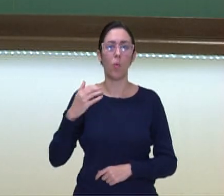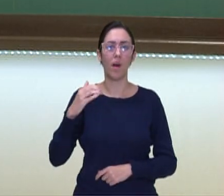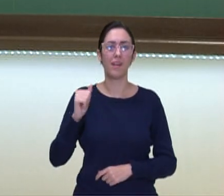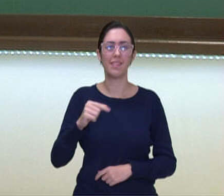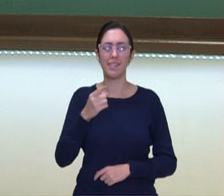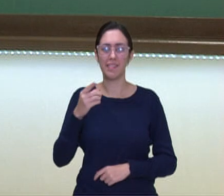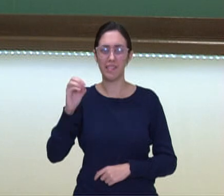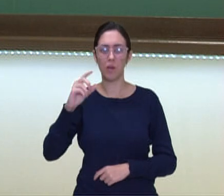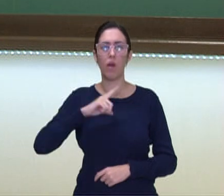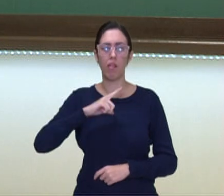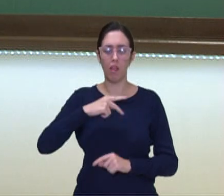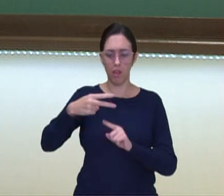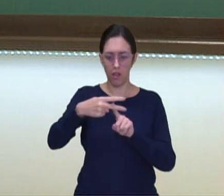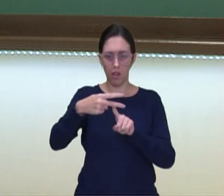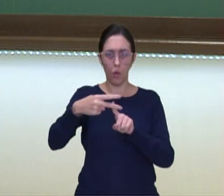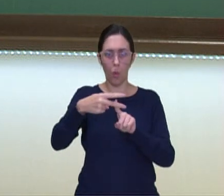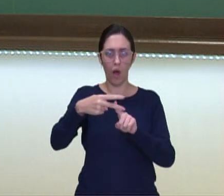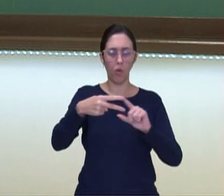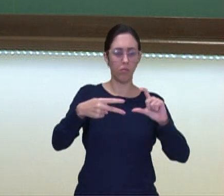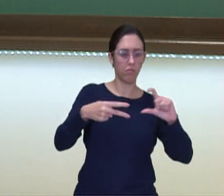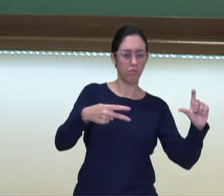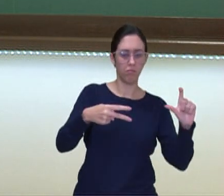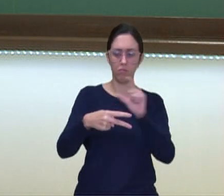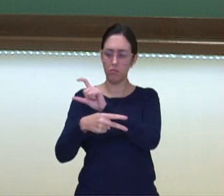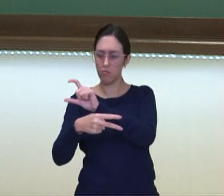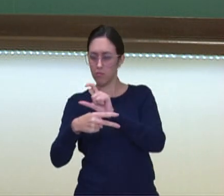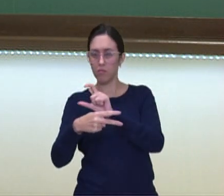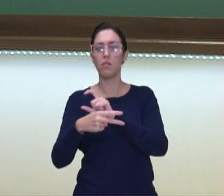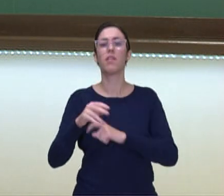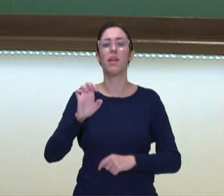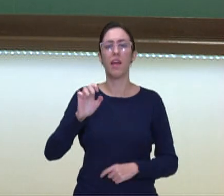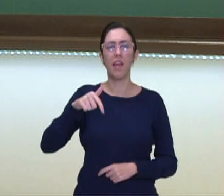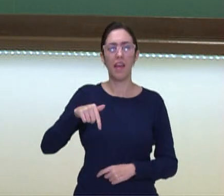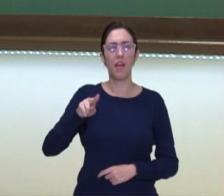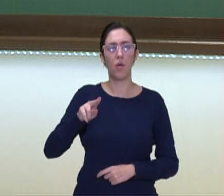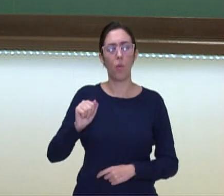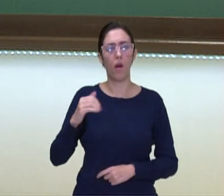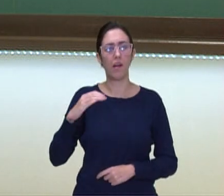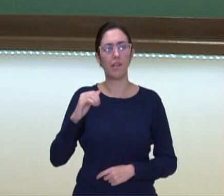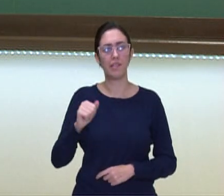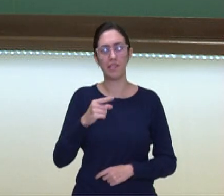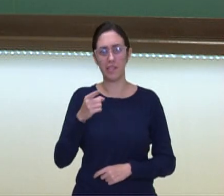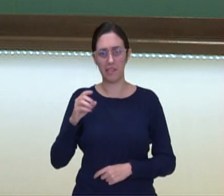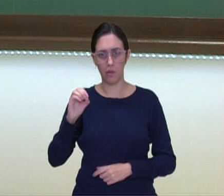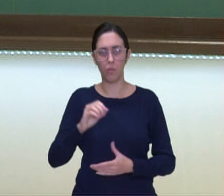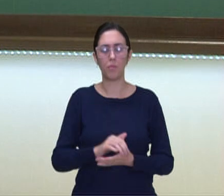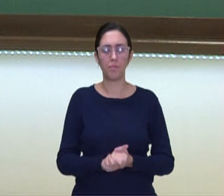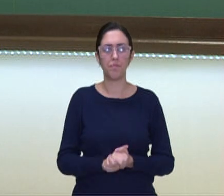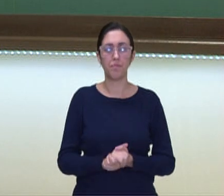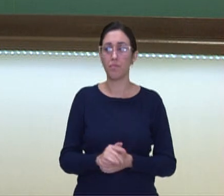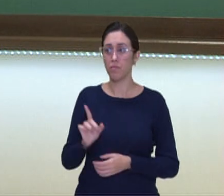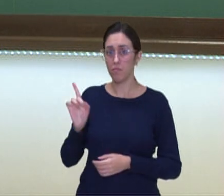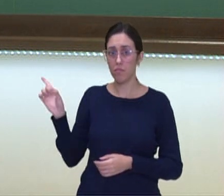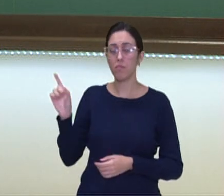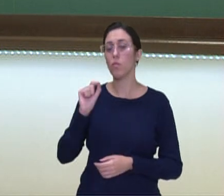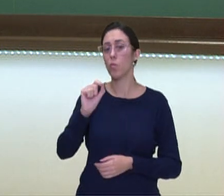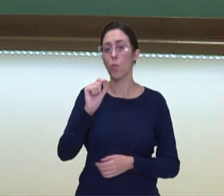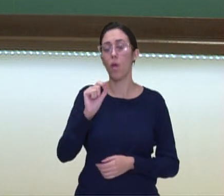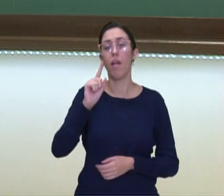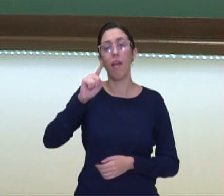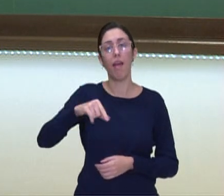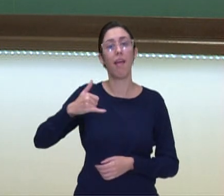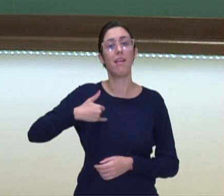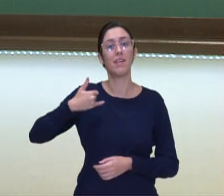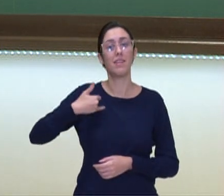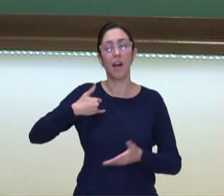uma comparação entre valores, tem uma equação, ok? Essa equação, ela representa a idade que a Karina